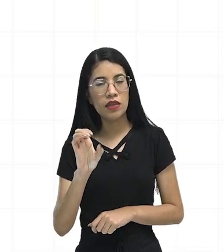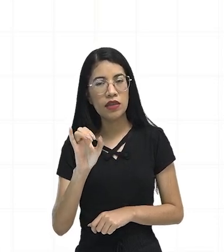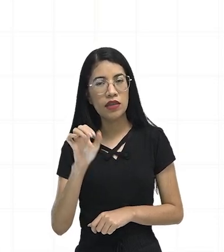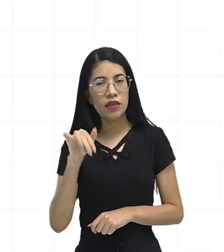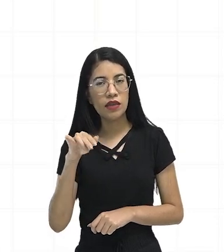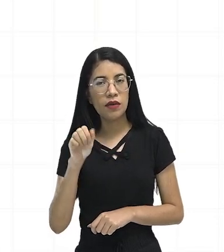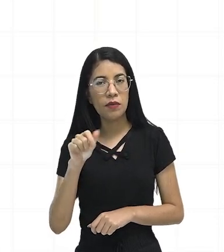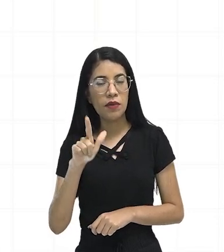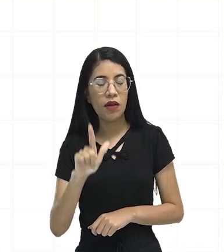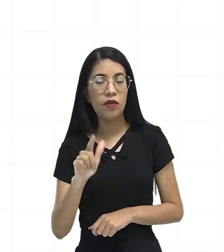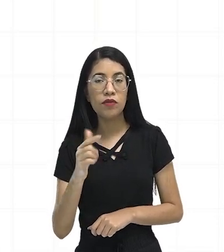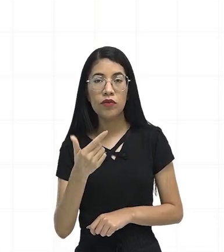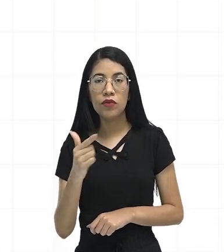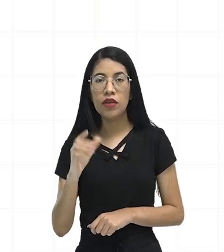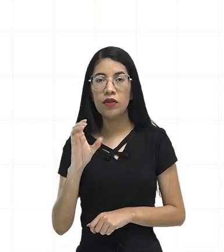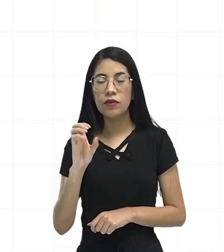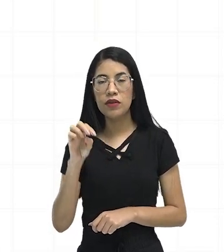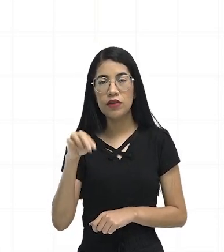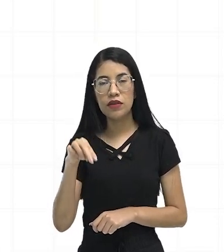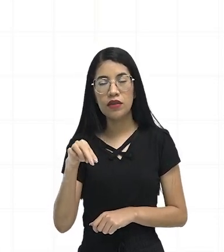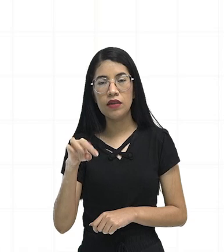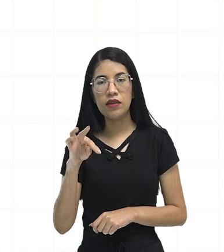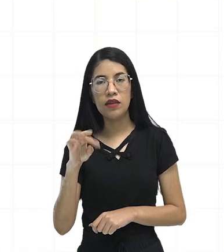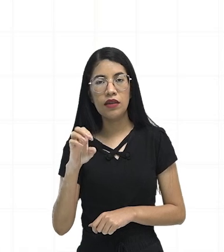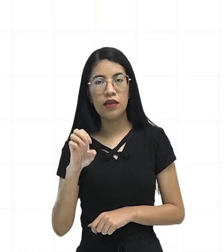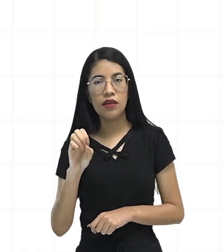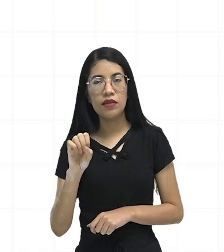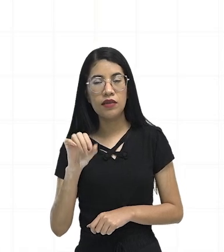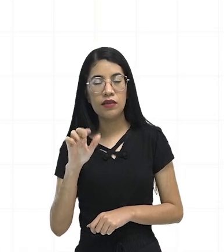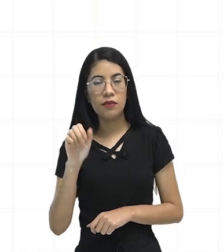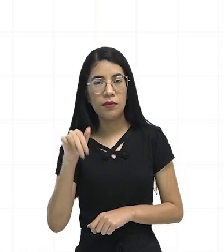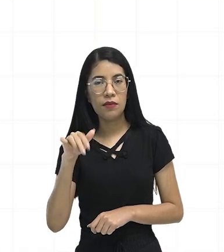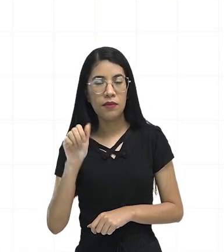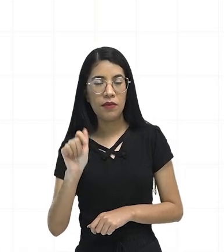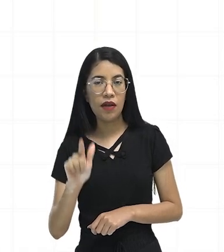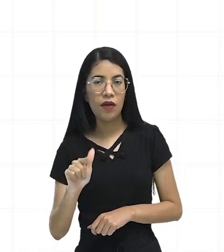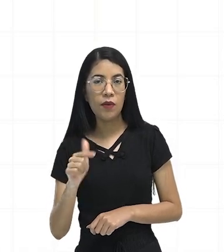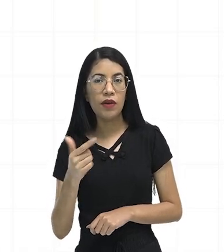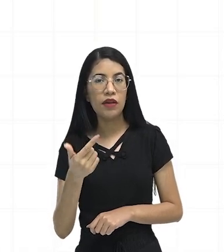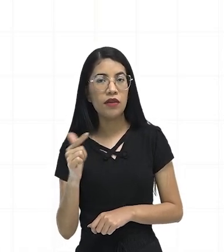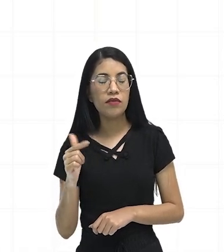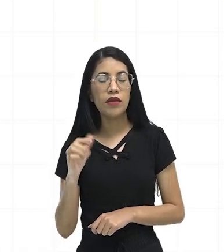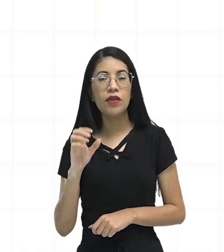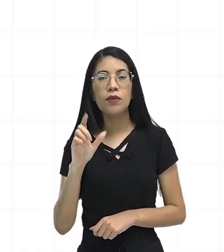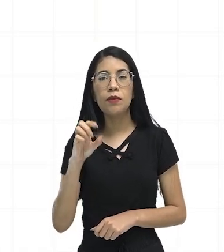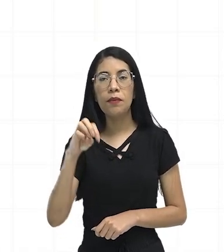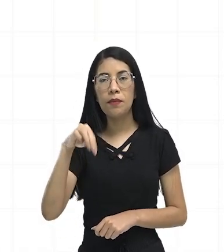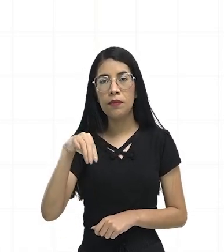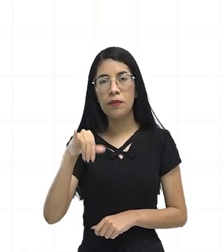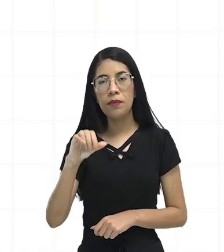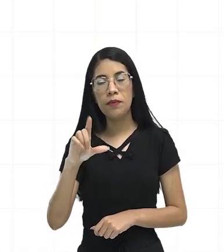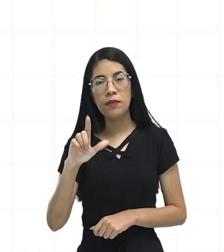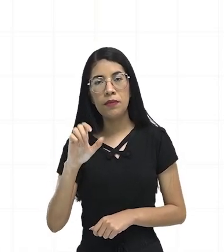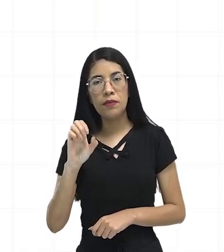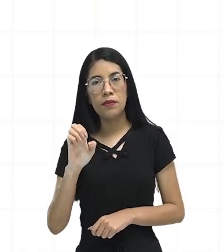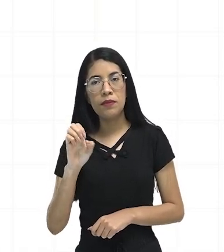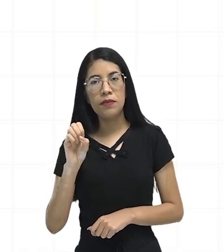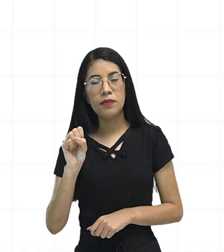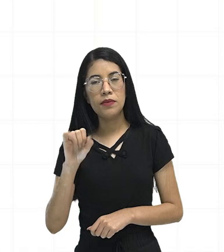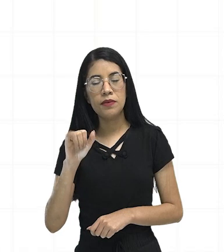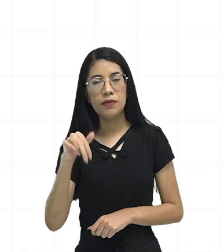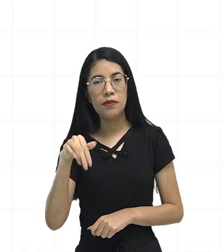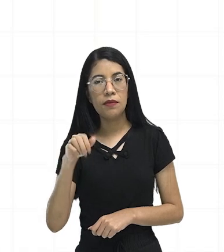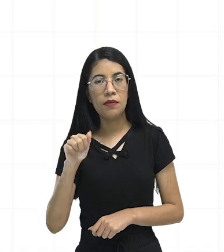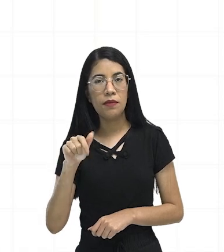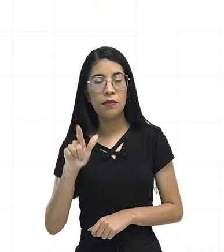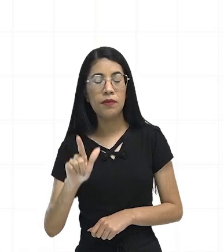parte centesimal e nem a parte milesimal. Por isso que eu vou ler 8 décimos. Olha o que acontece com o